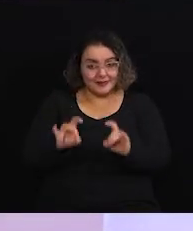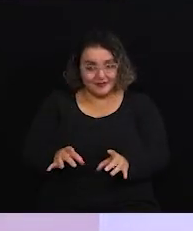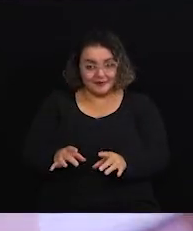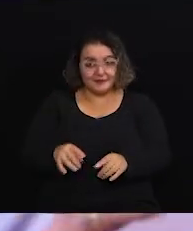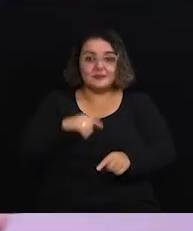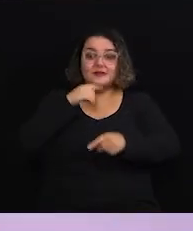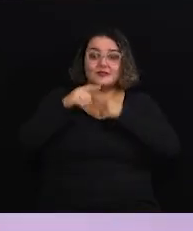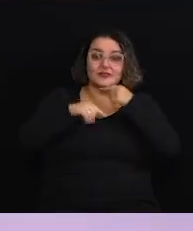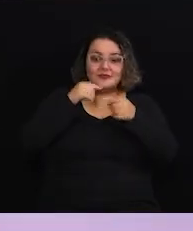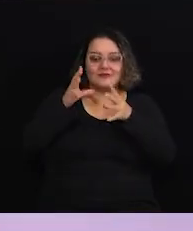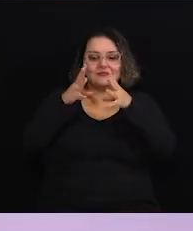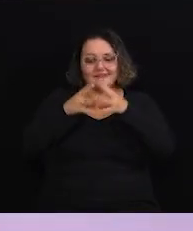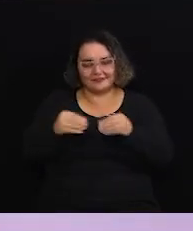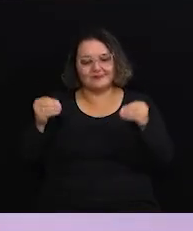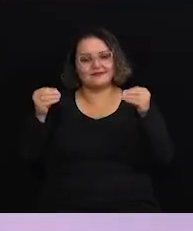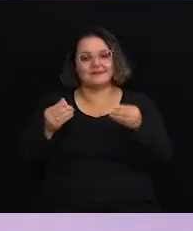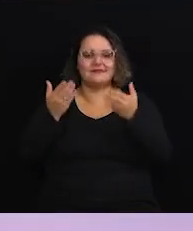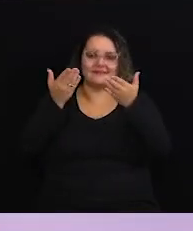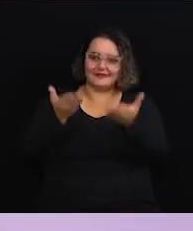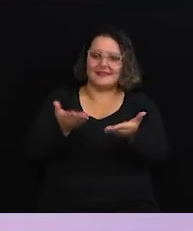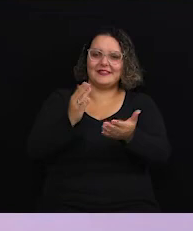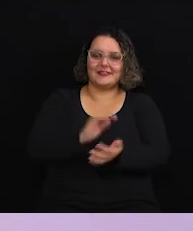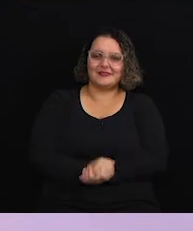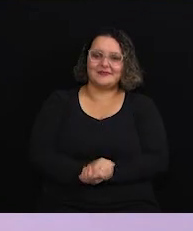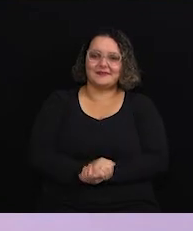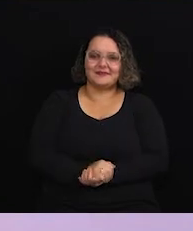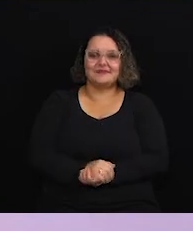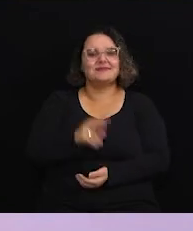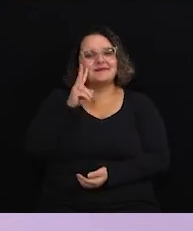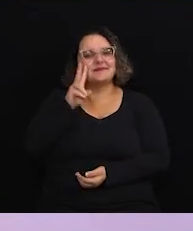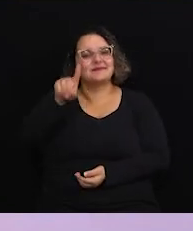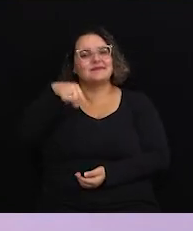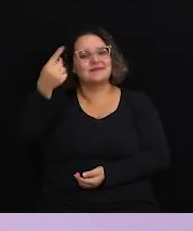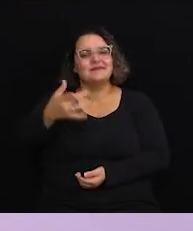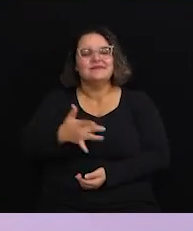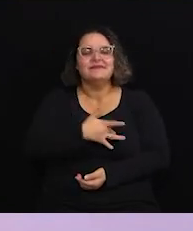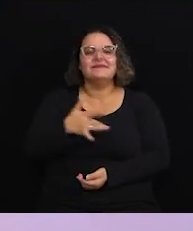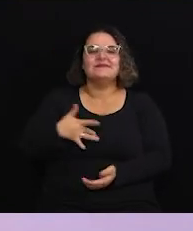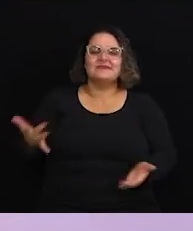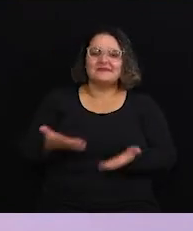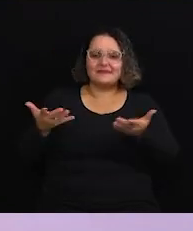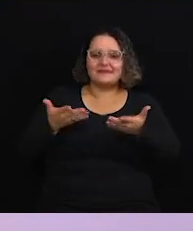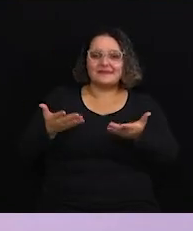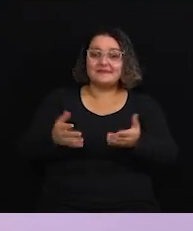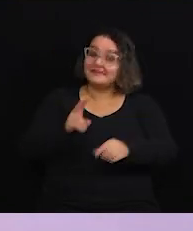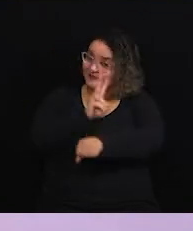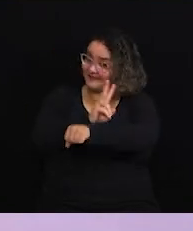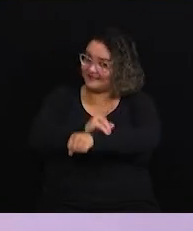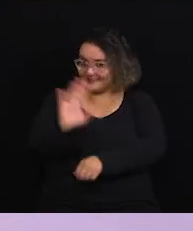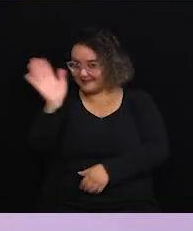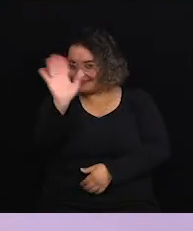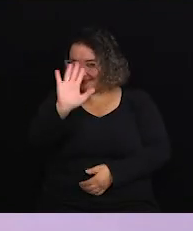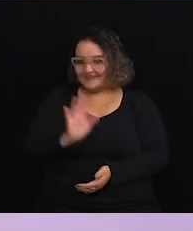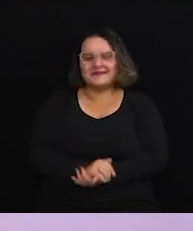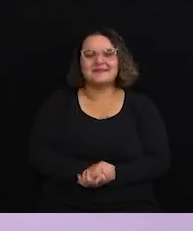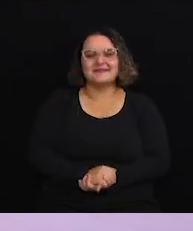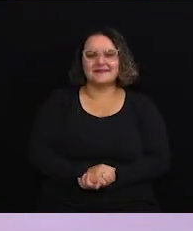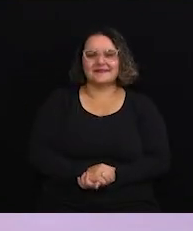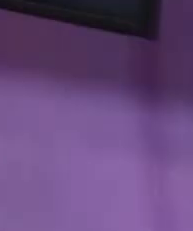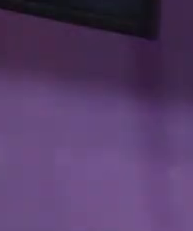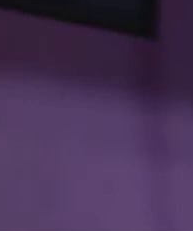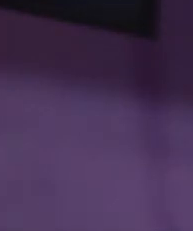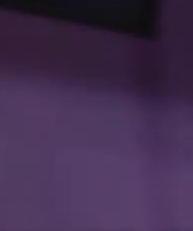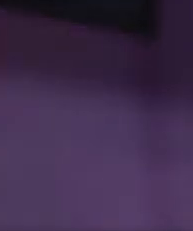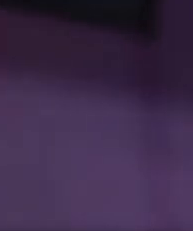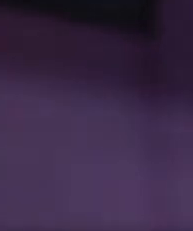hoje aqui, para tirar todas as dúvidas para você. A gente se vê no próximo Saúde é Vida. Se cuida! Tchau!